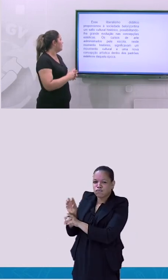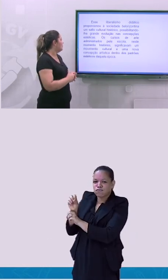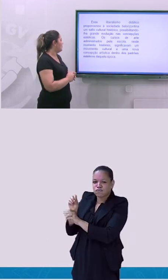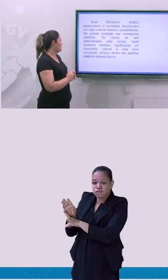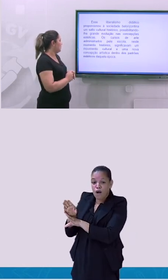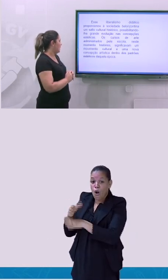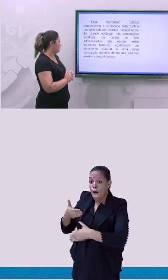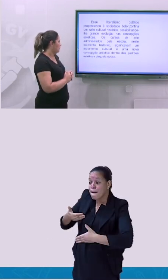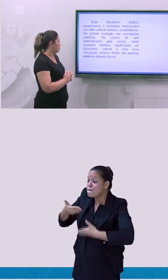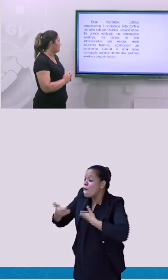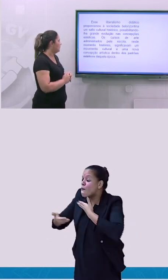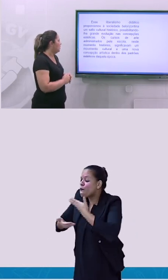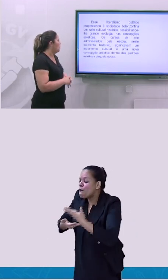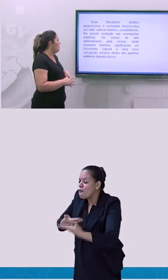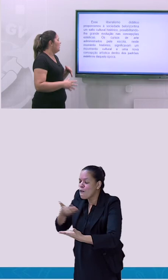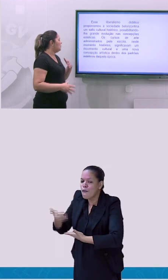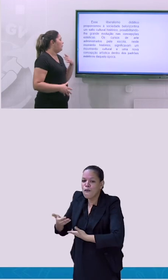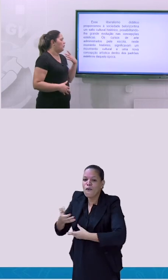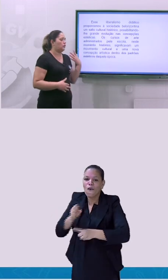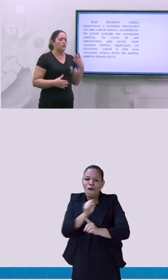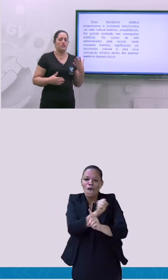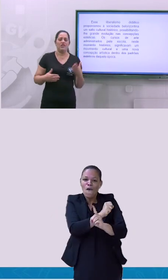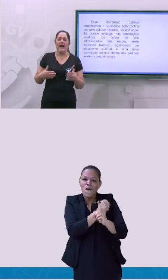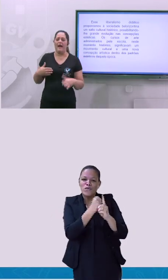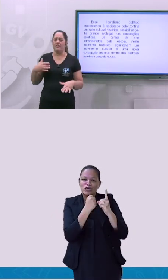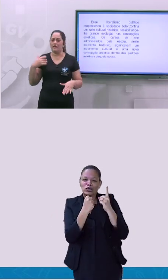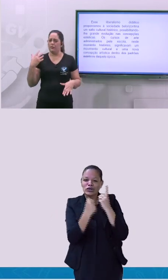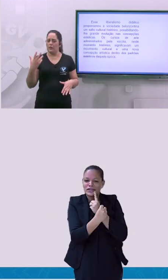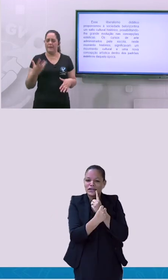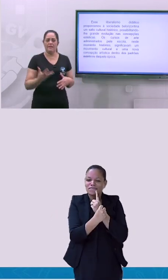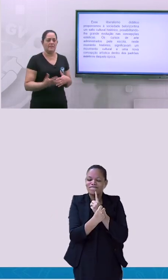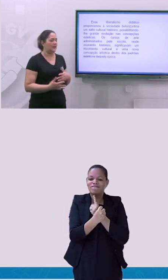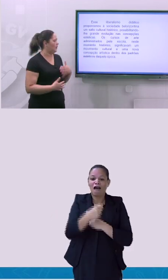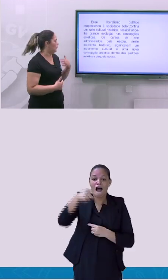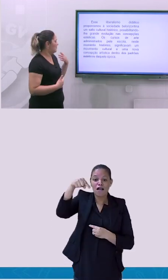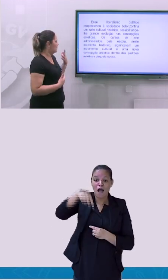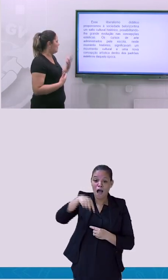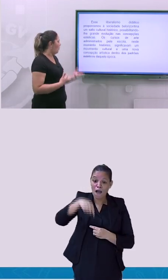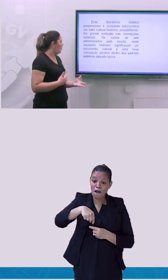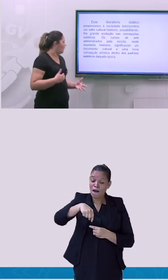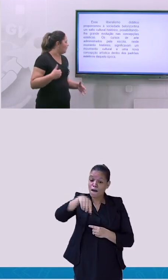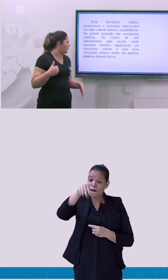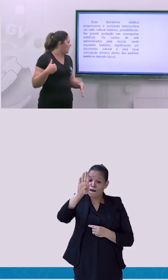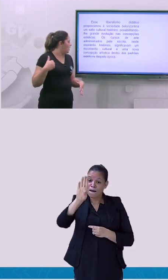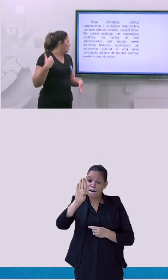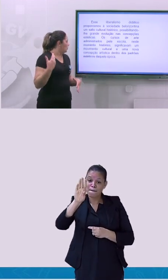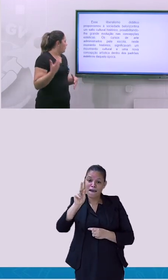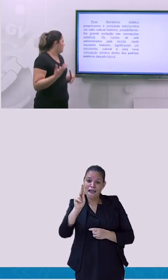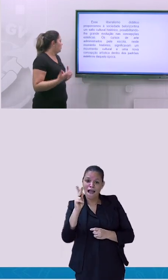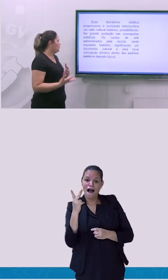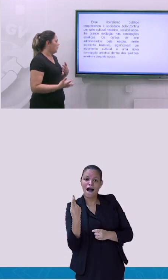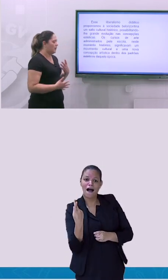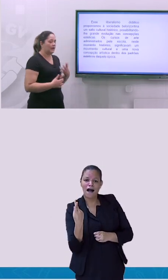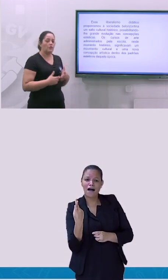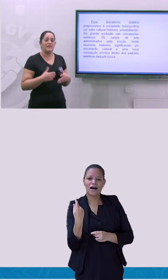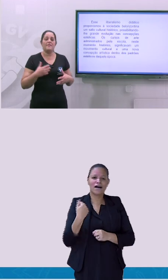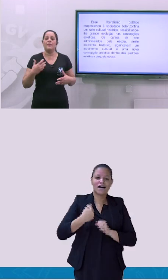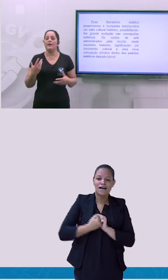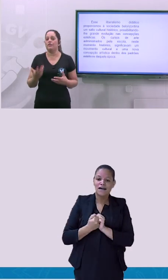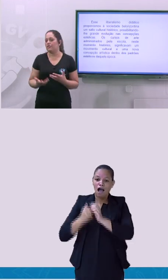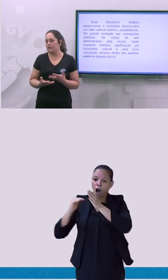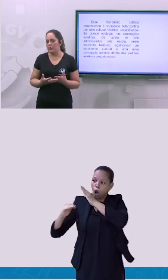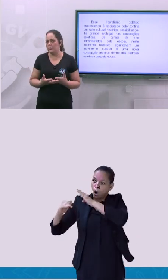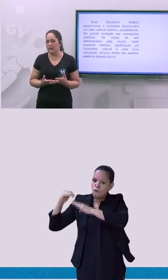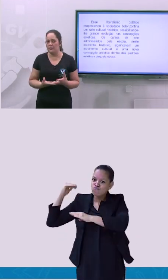evolução nas concepções artísticas. Isso foi os cursos de artes que foram aparecendo, as escolas, tudo foi se modificando, a